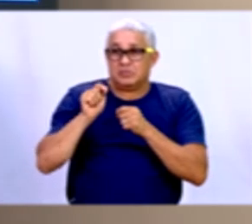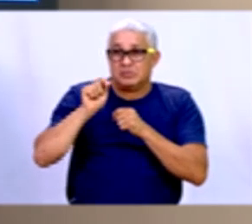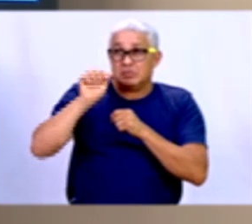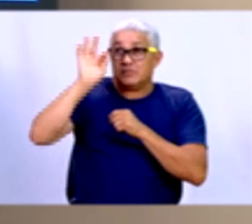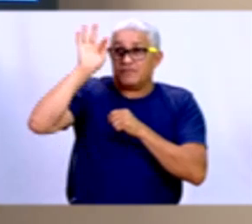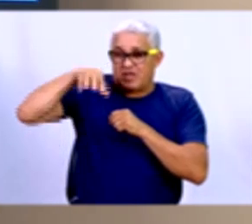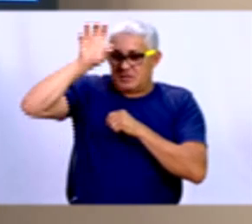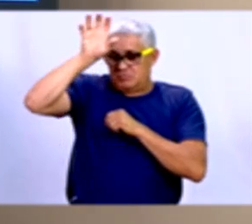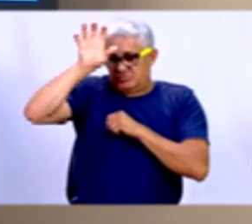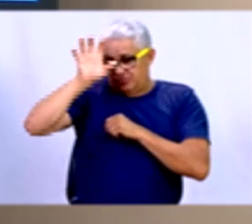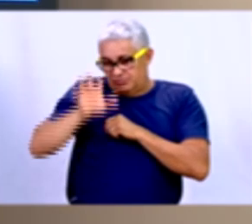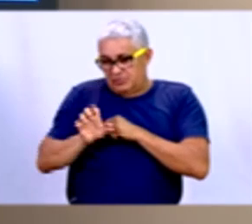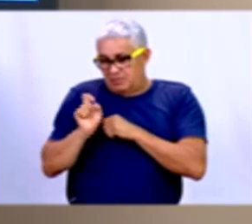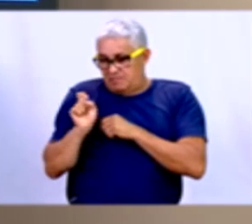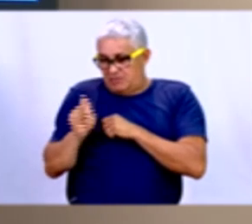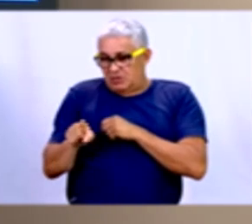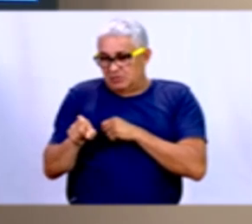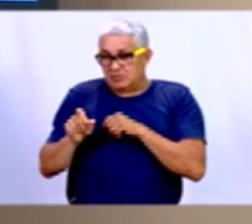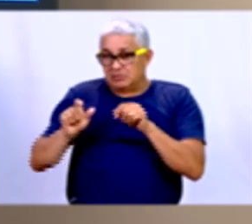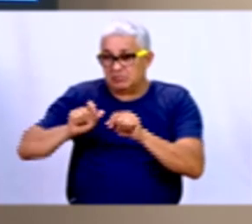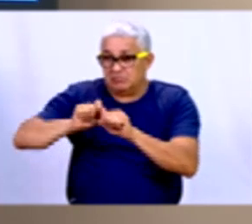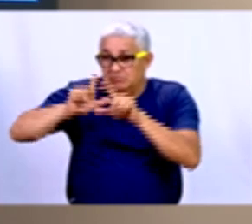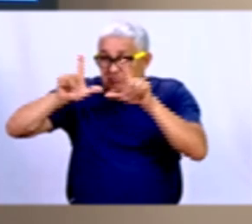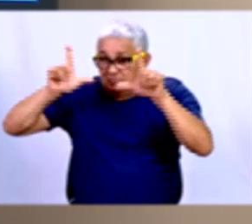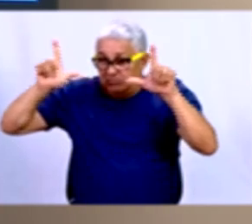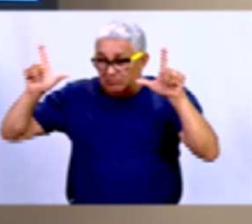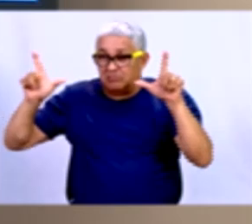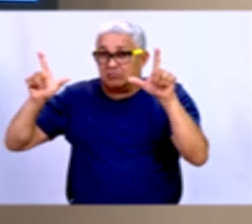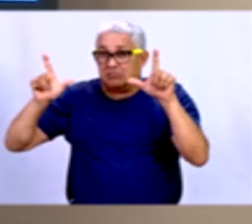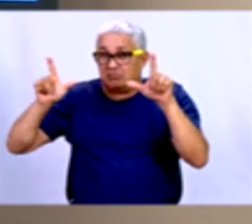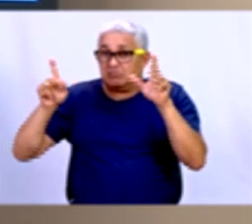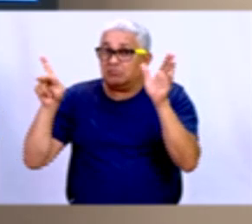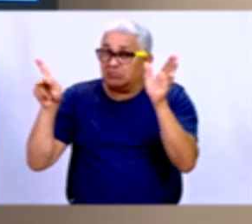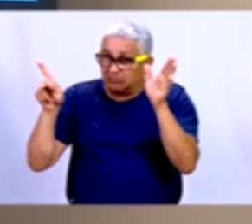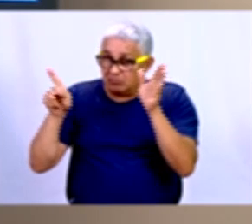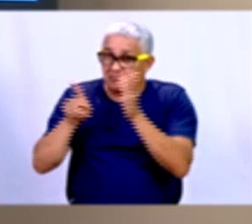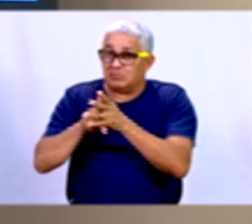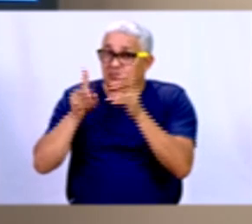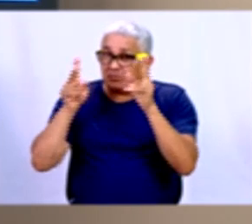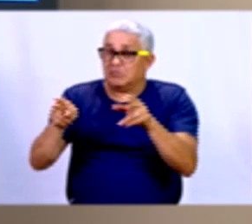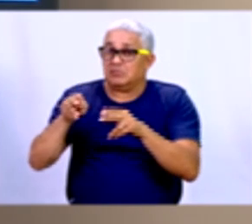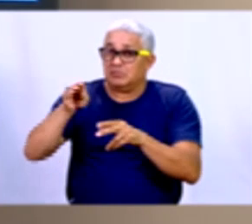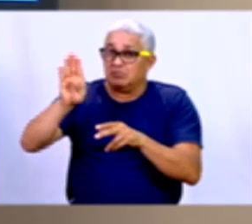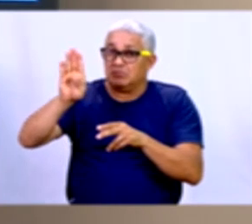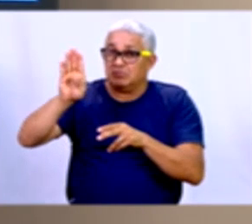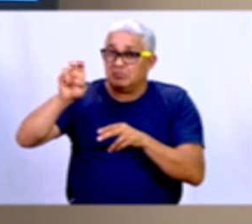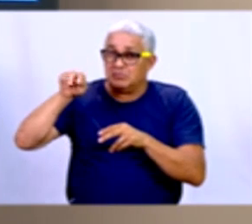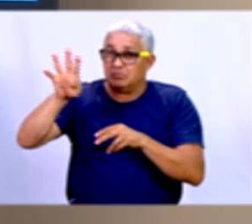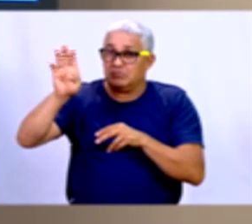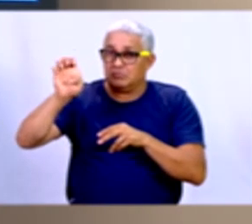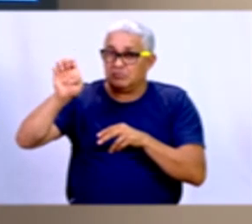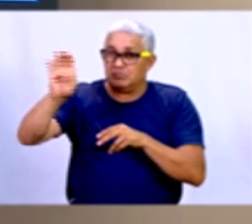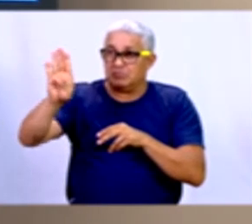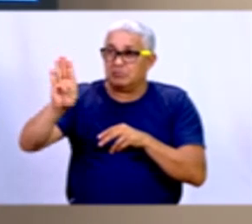final, aí eu clicava lá para visualizar no modo web e através dele eu dava o